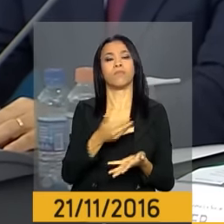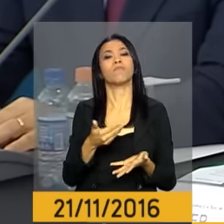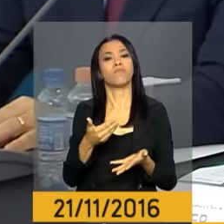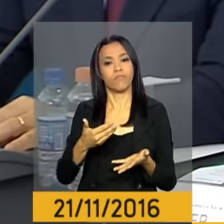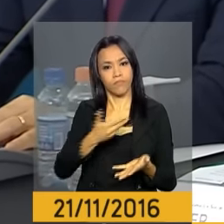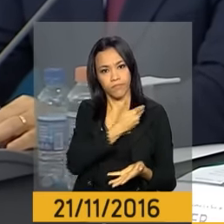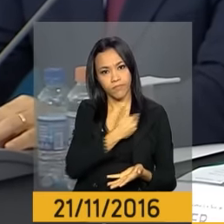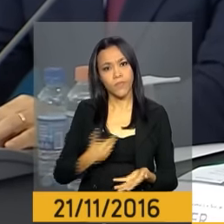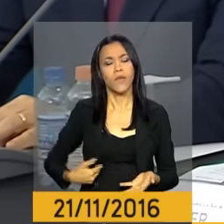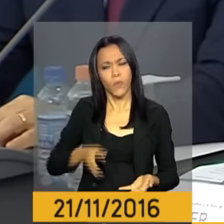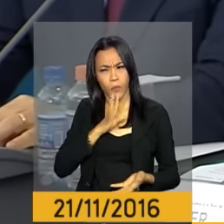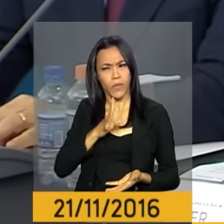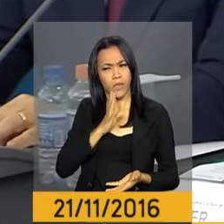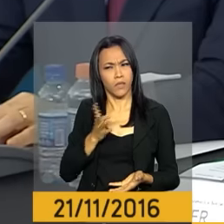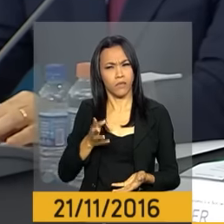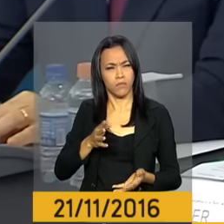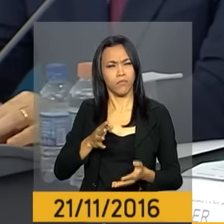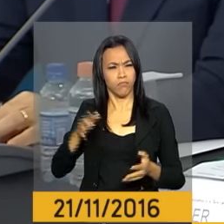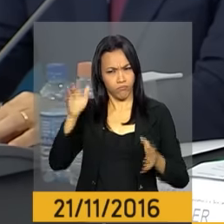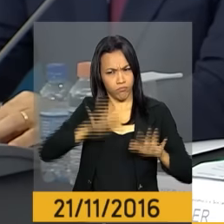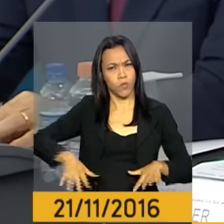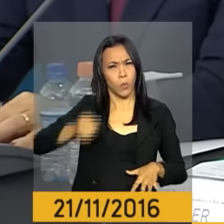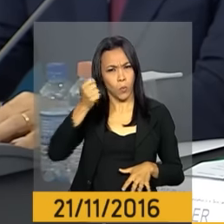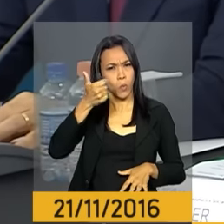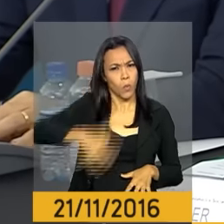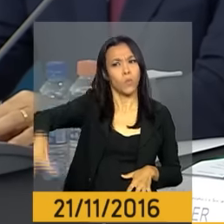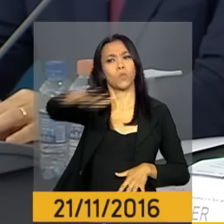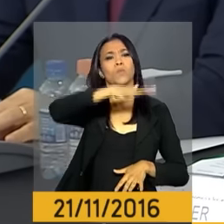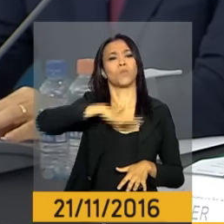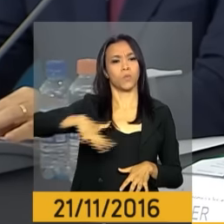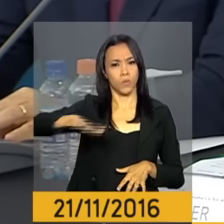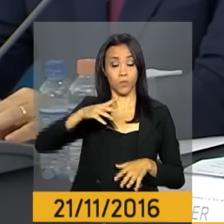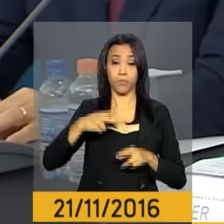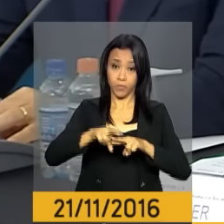todas, por isso eu posso fazer